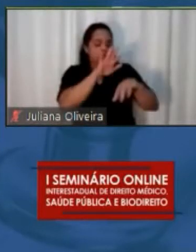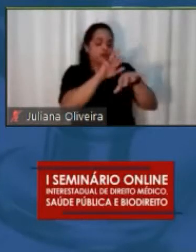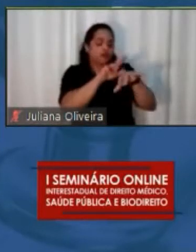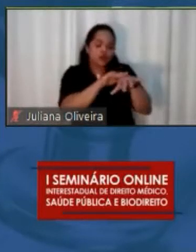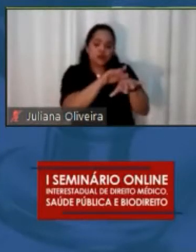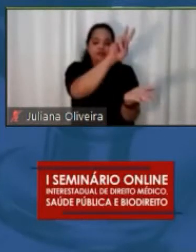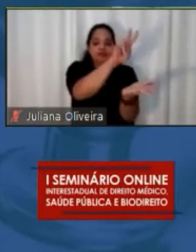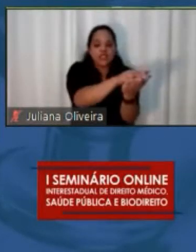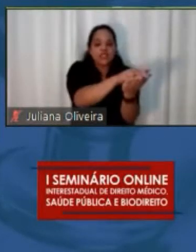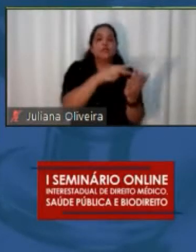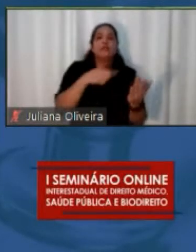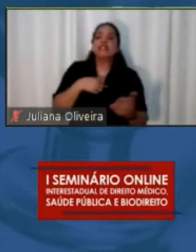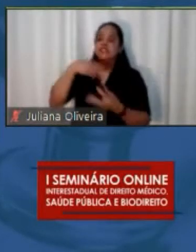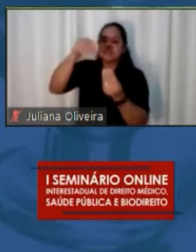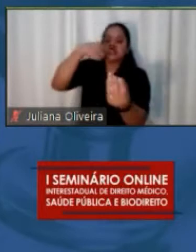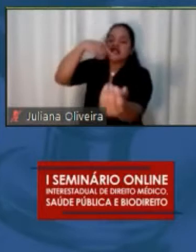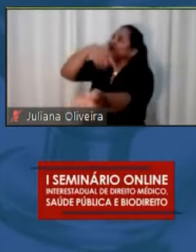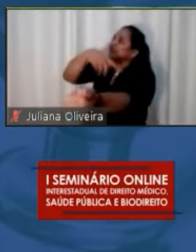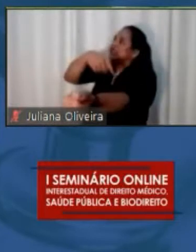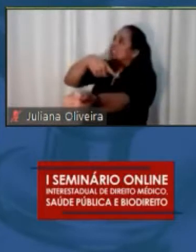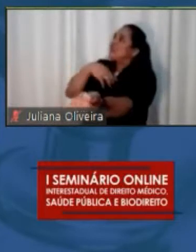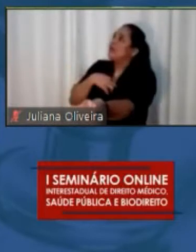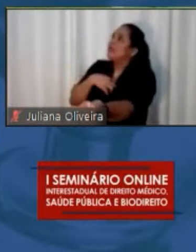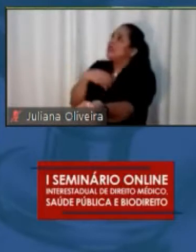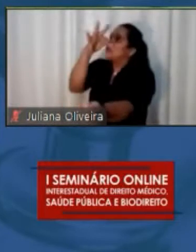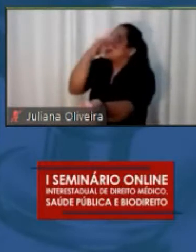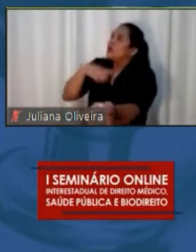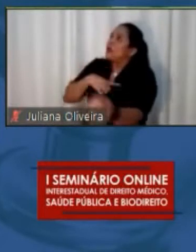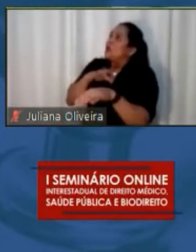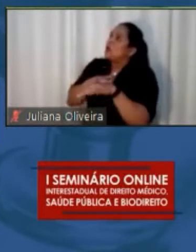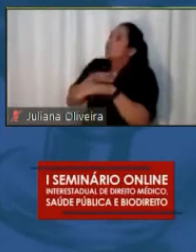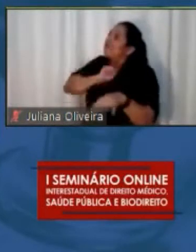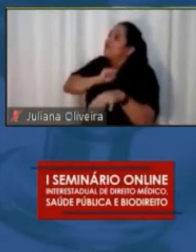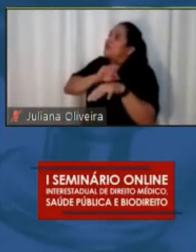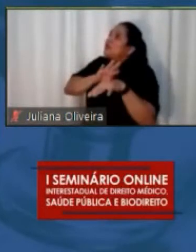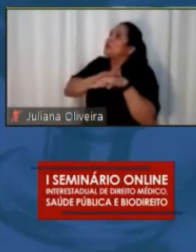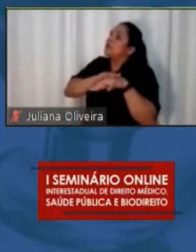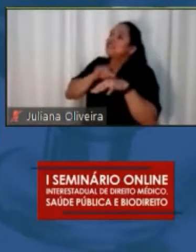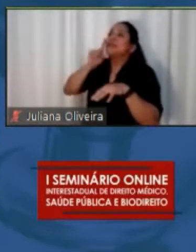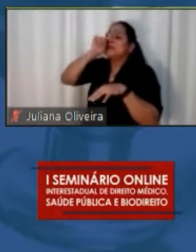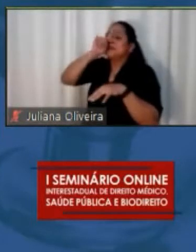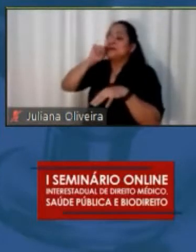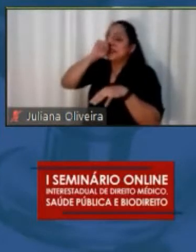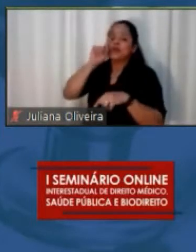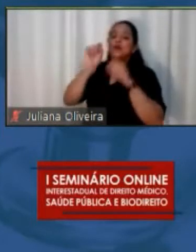os riscos dela. Portanto, na decisão de riscos e benefícios, médico e paciente têm que compartilhar